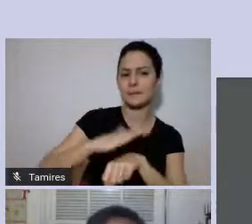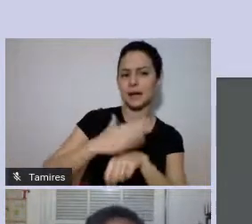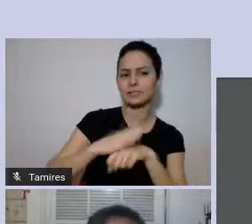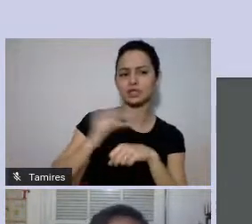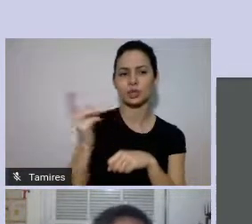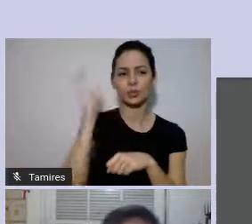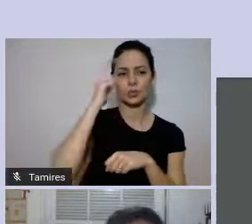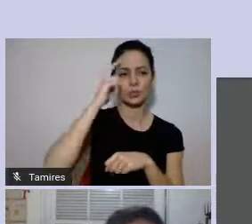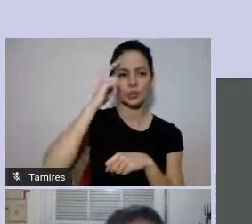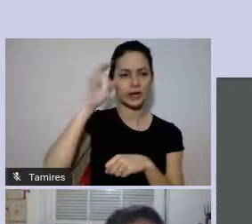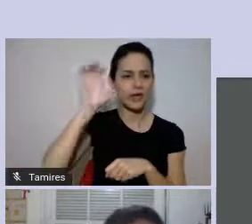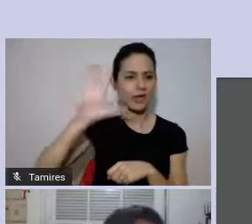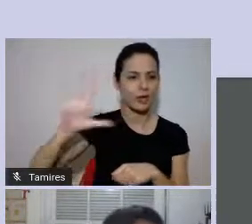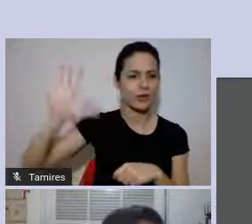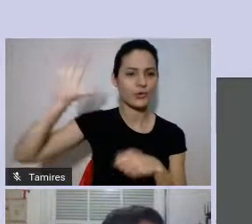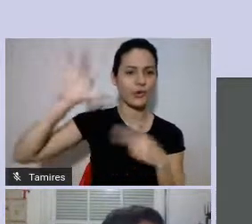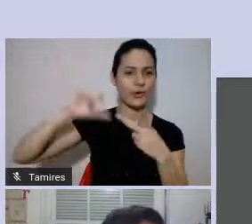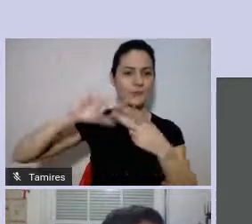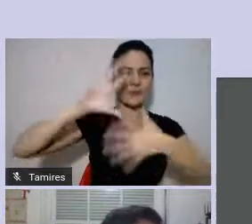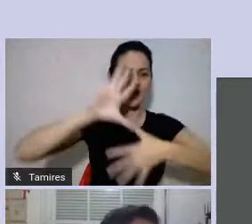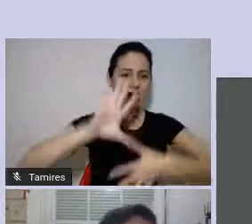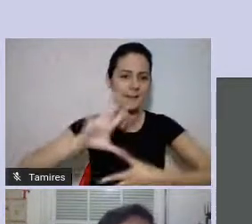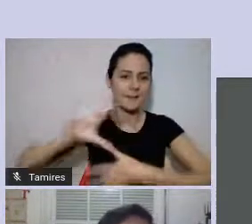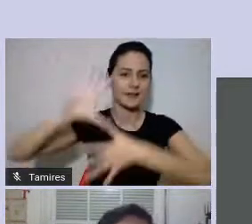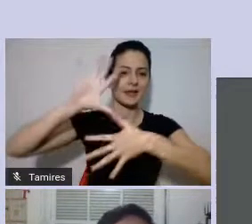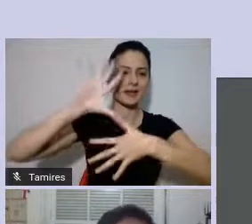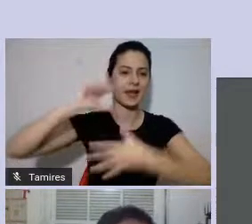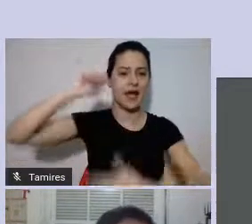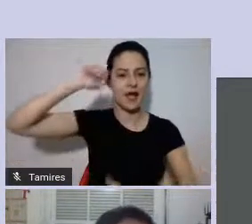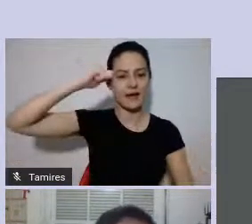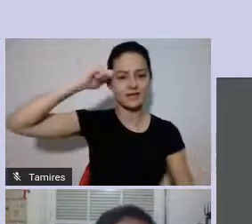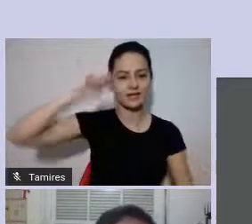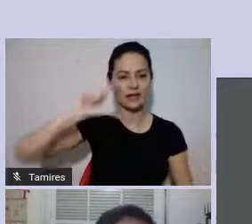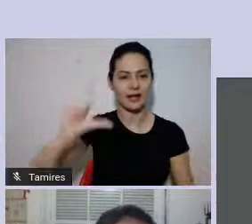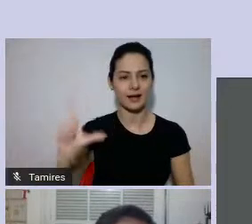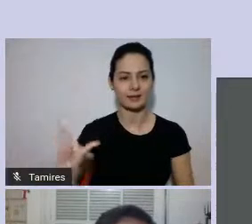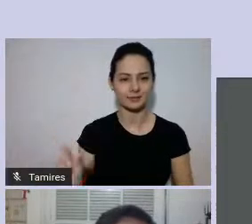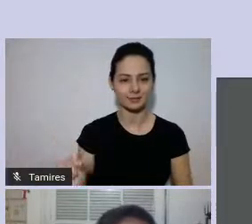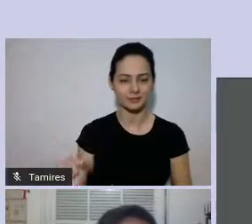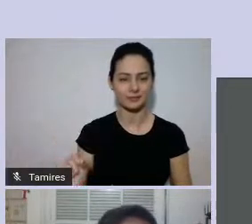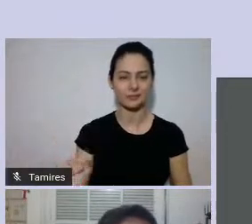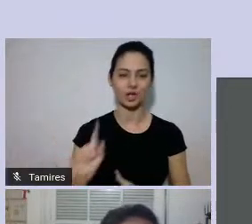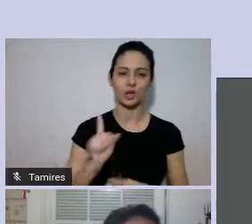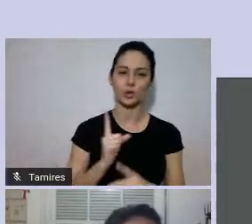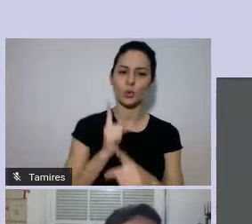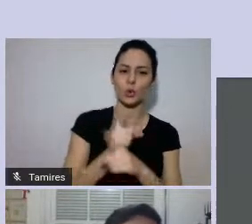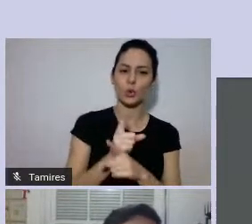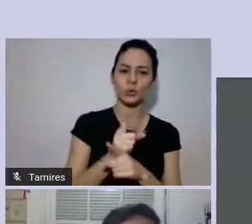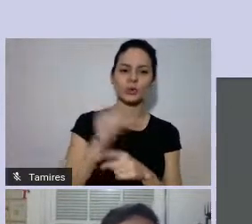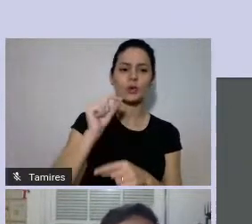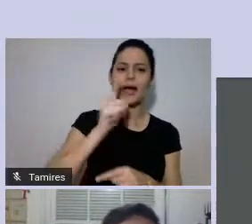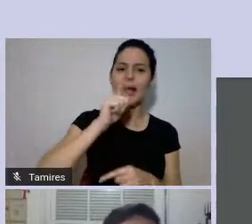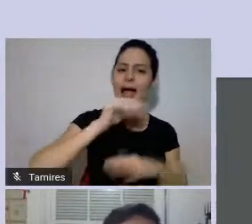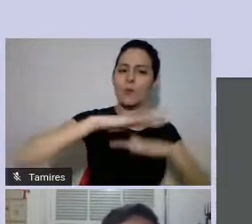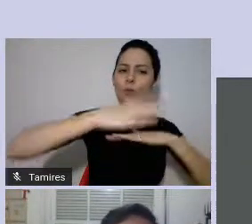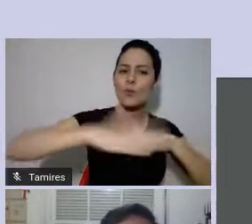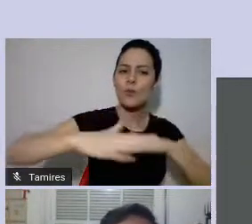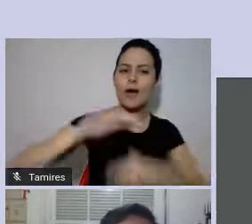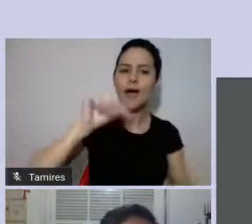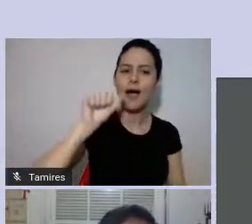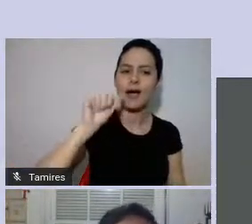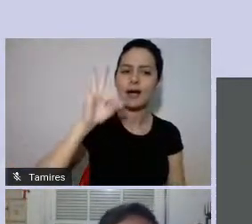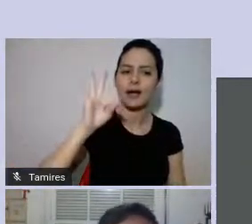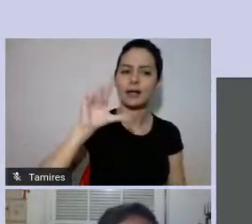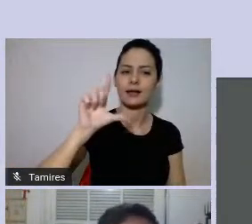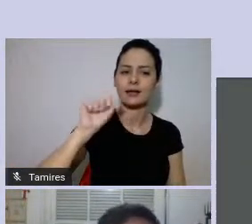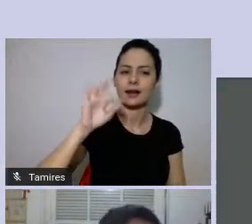entre a Europa, a América e a África. Nesses encontros, o Oceano Atlântico ele funciona como um